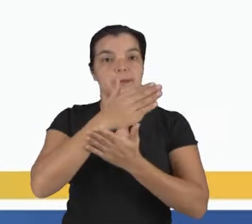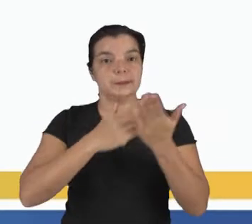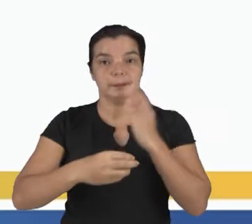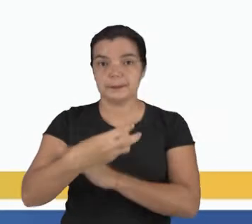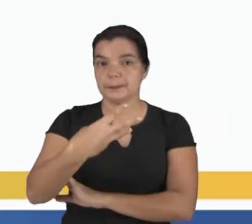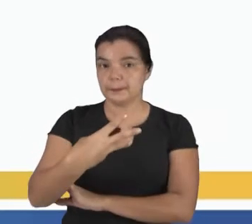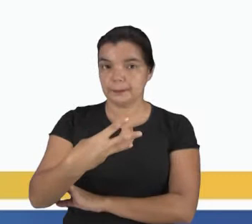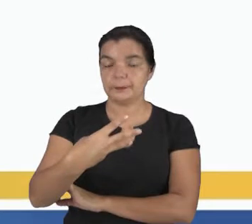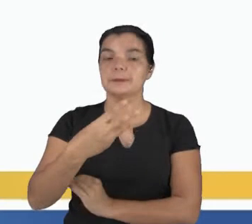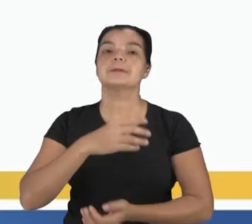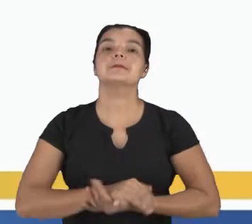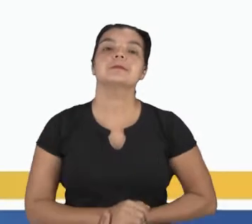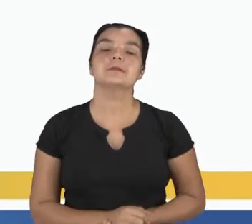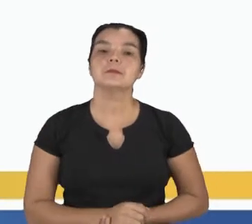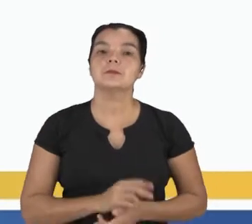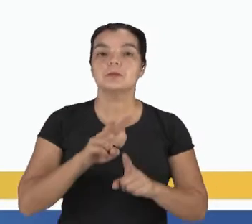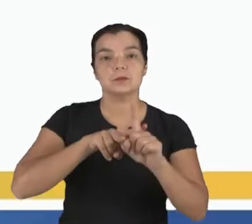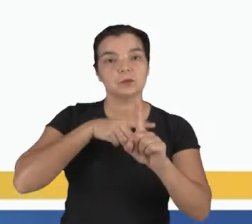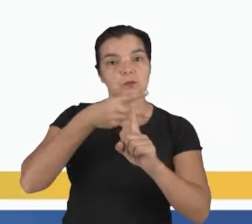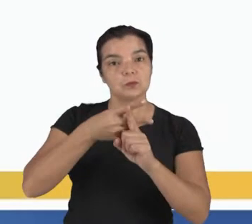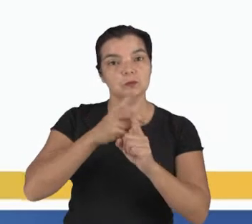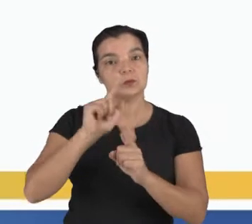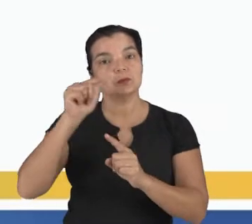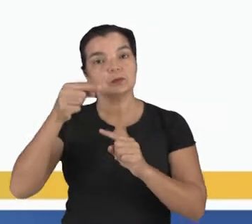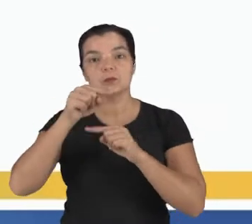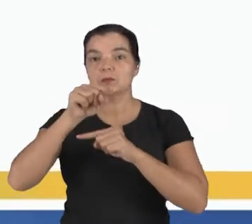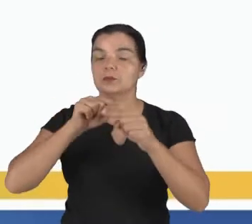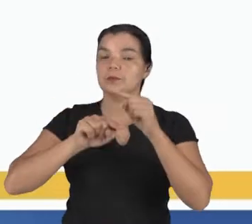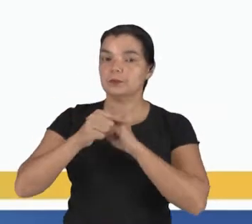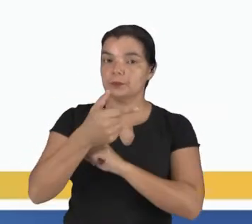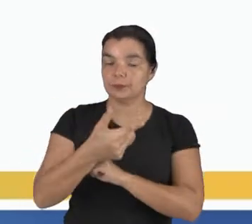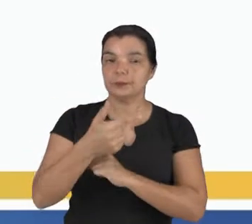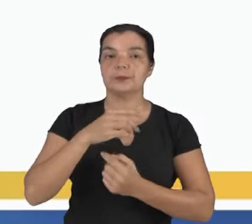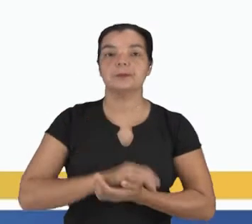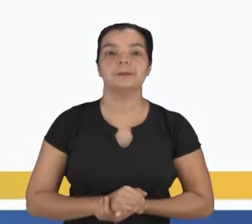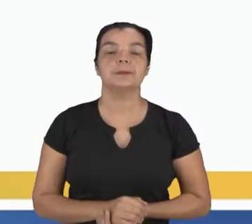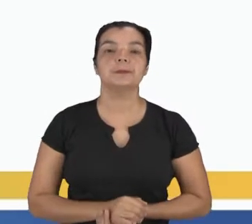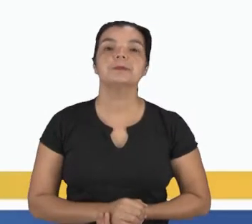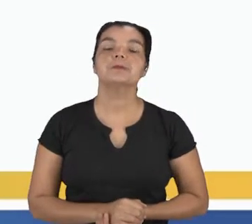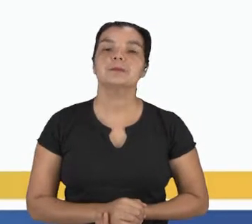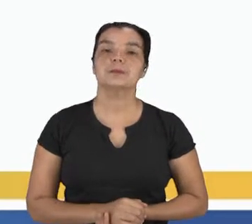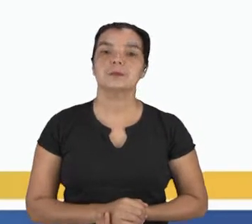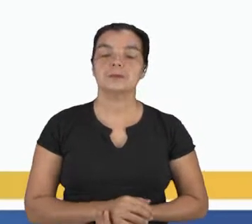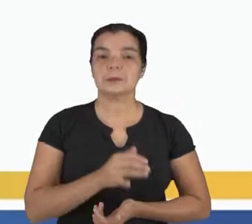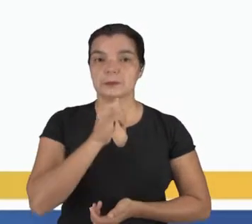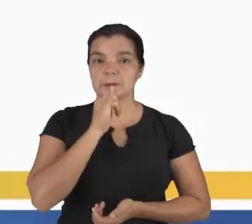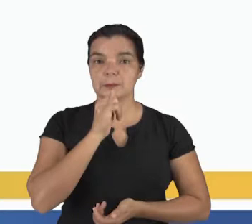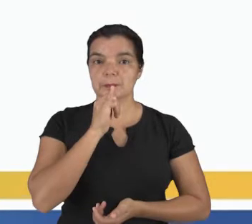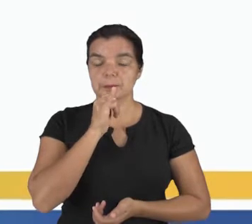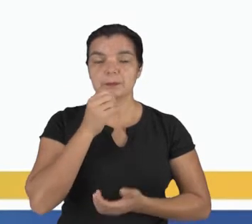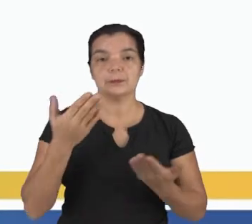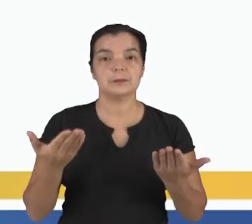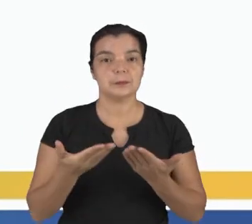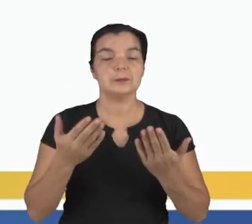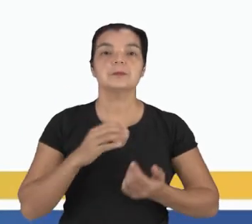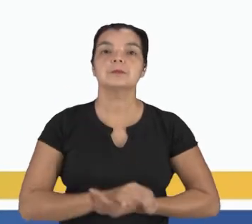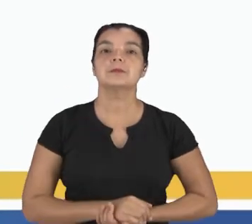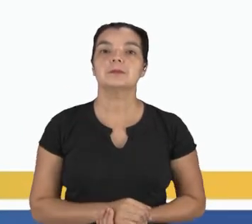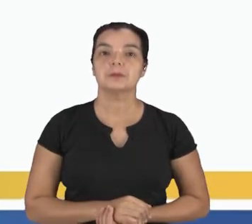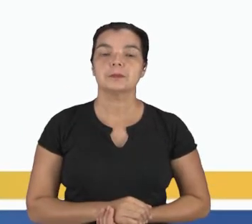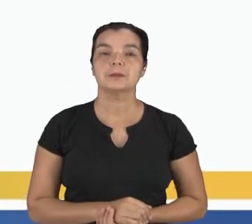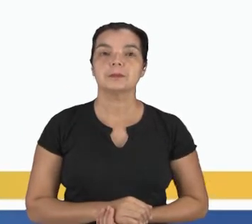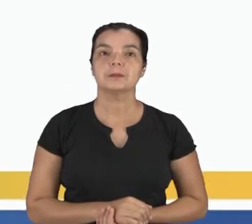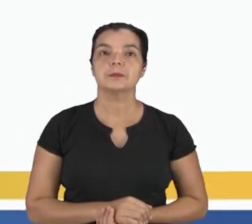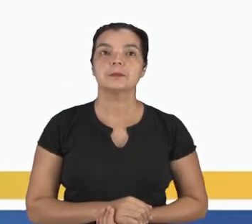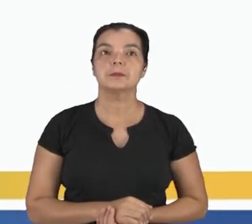metade. Então, um dobra, o outro divide por 2. Tudo bem? Então, é o exemplo que nós estamos vendo. Então, vamos